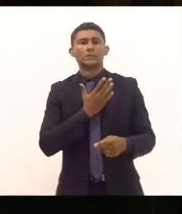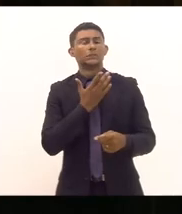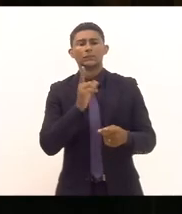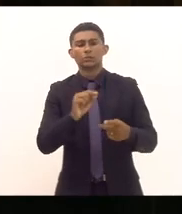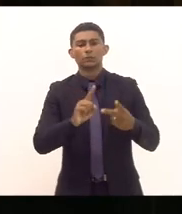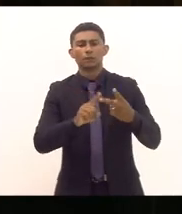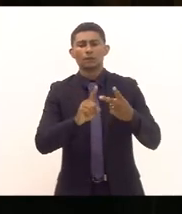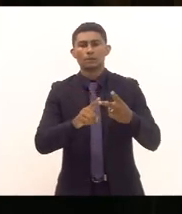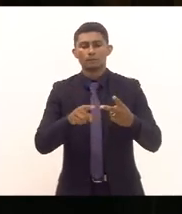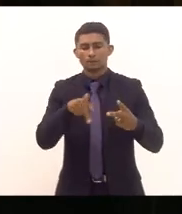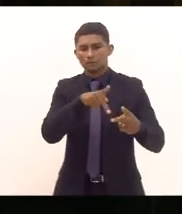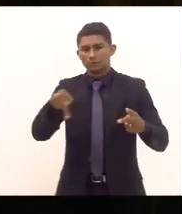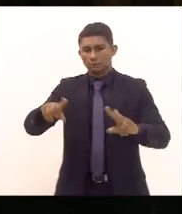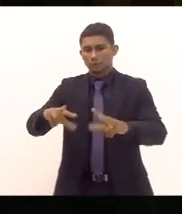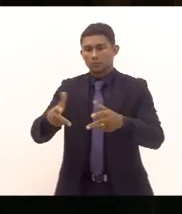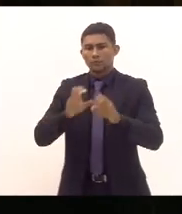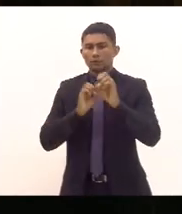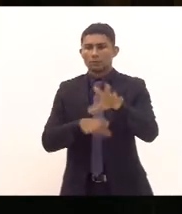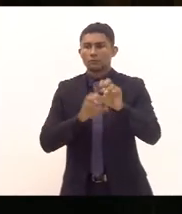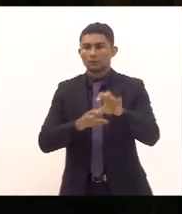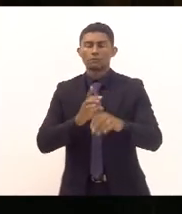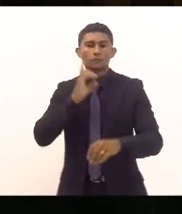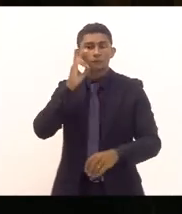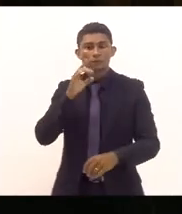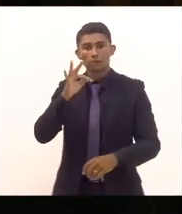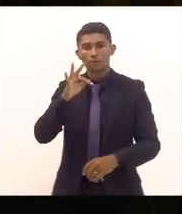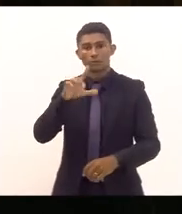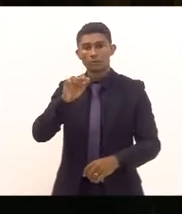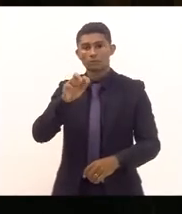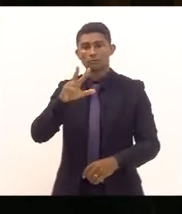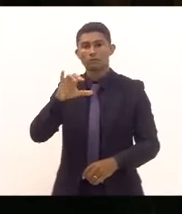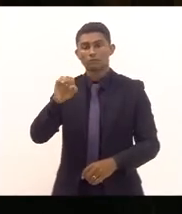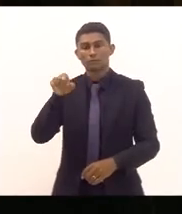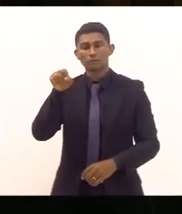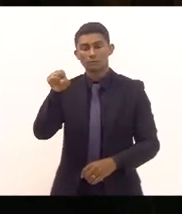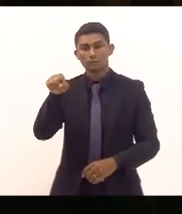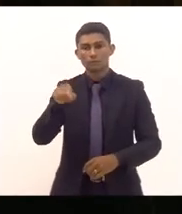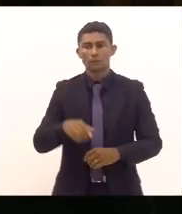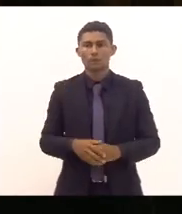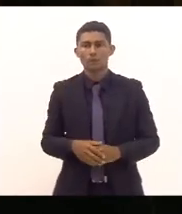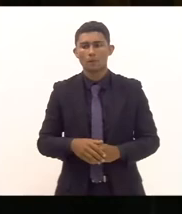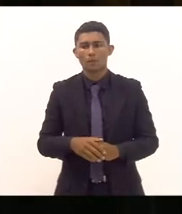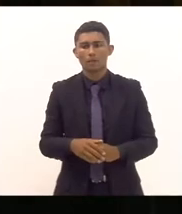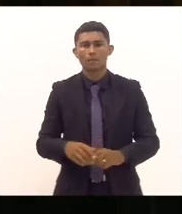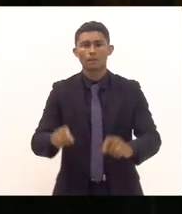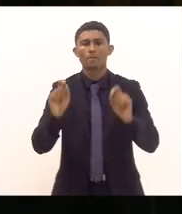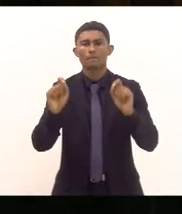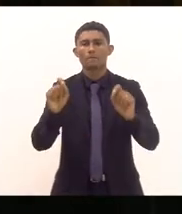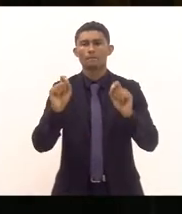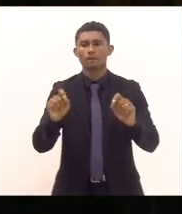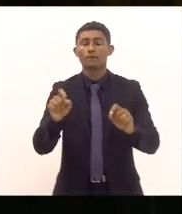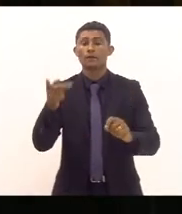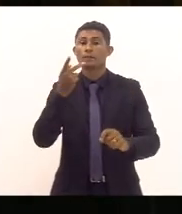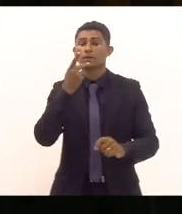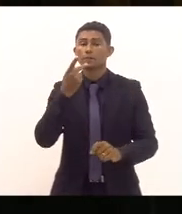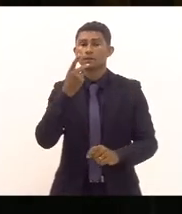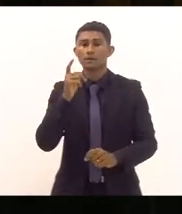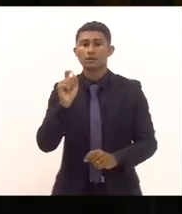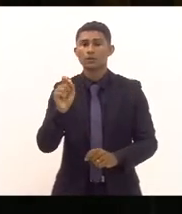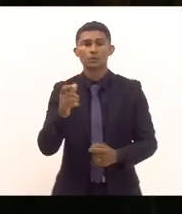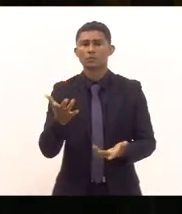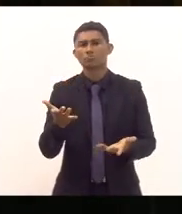ao presidente da Comissão de educação dessa casa Deputado Flávio serafini para que diga o porquê